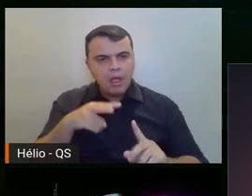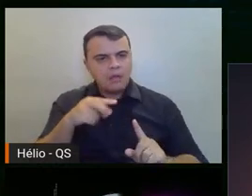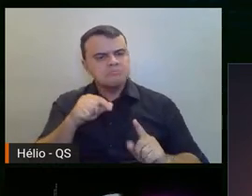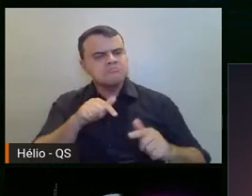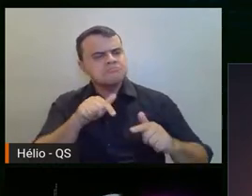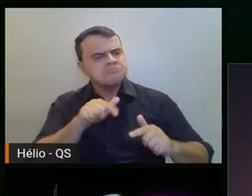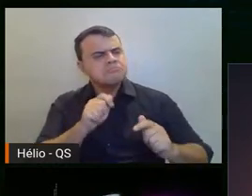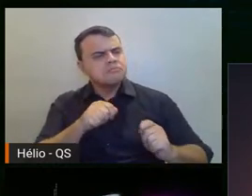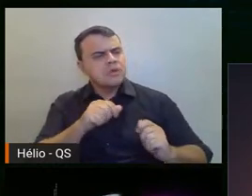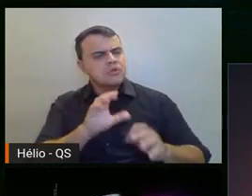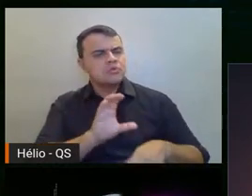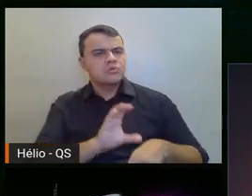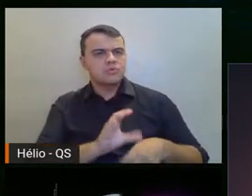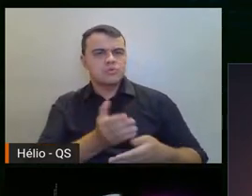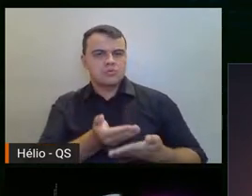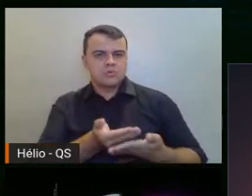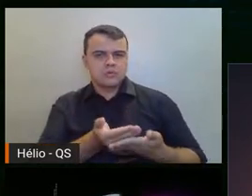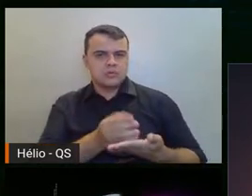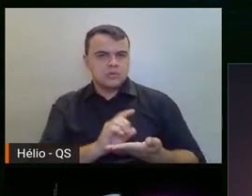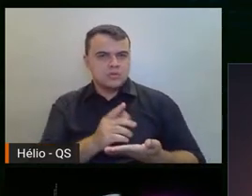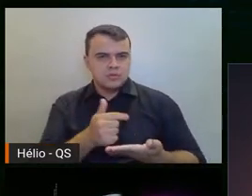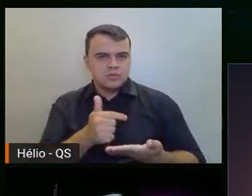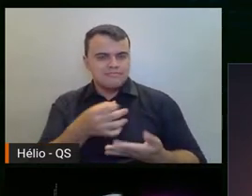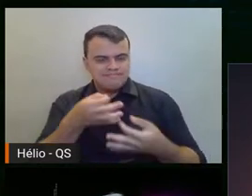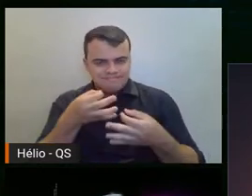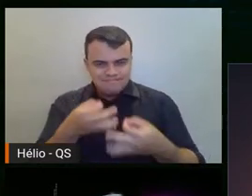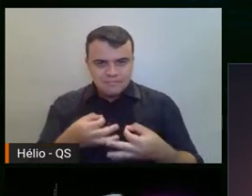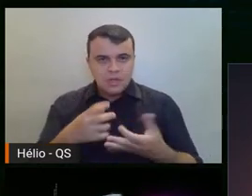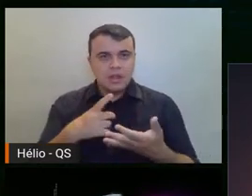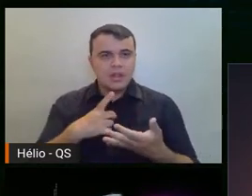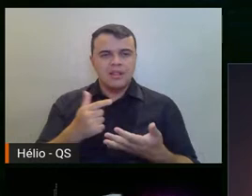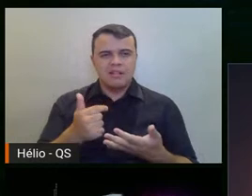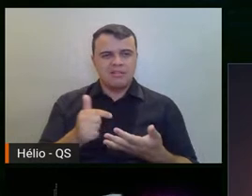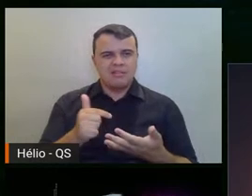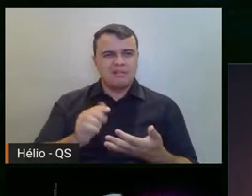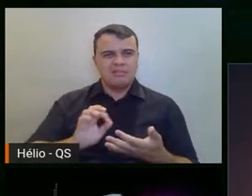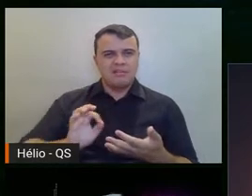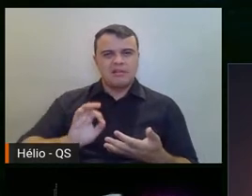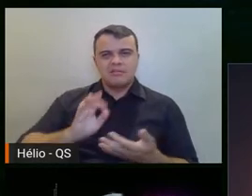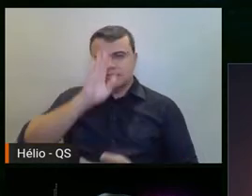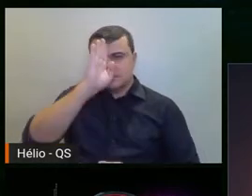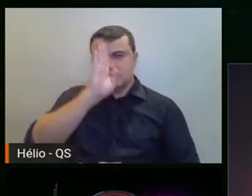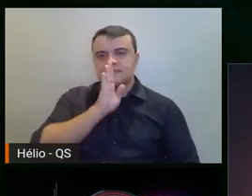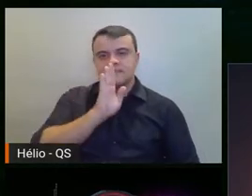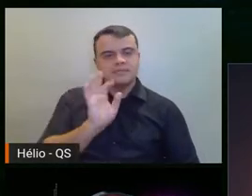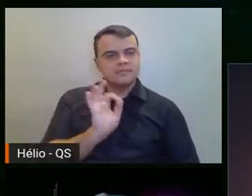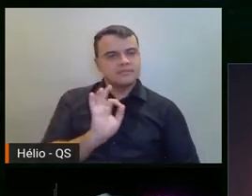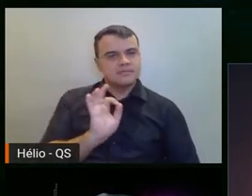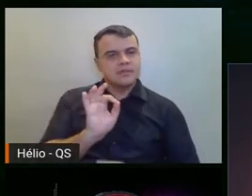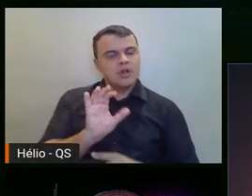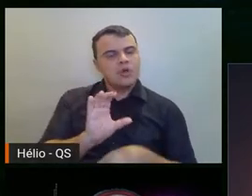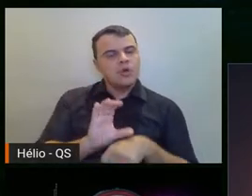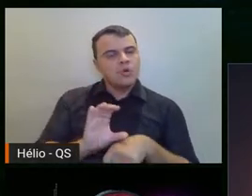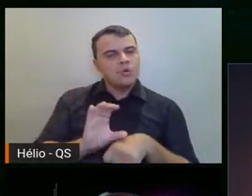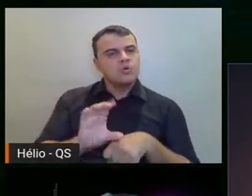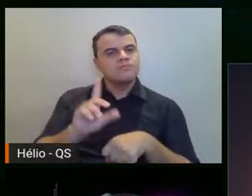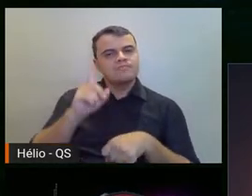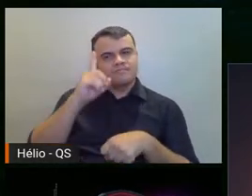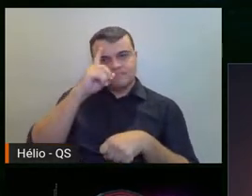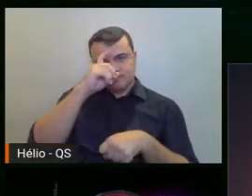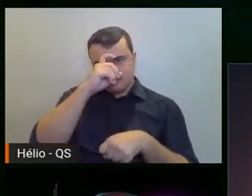esforçando se dedicando Então isso é não tem galera não tem nada não tem almoço grátis viu esse aqui é um bootcamp difícil